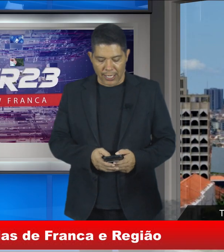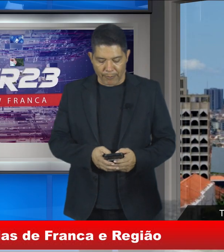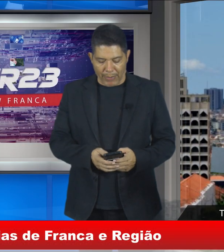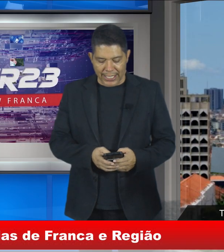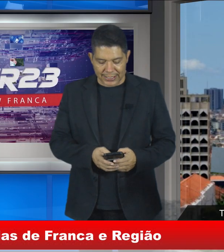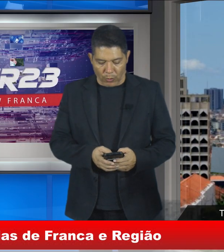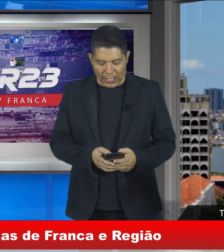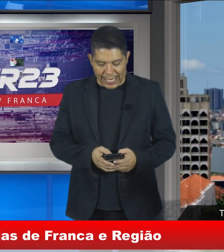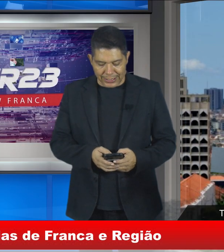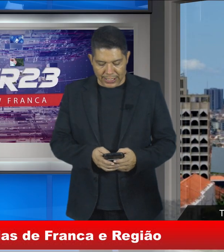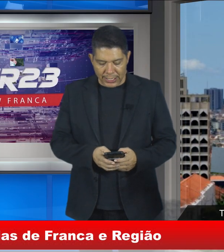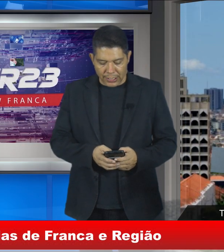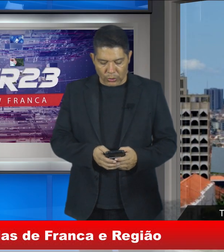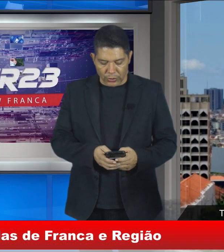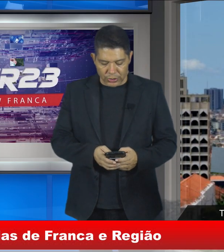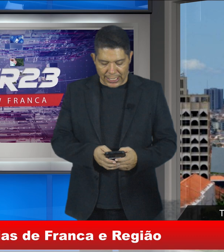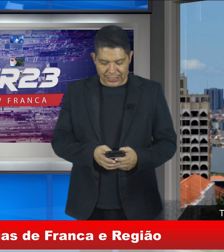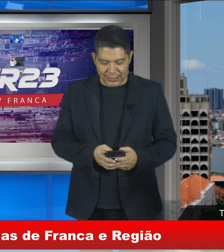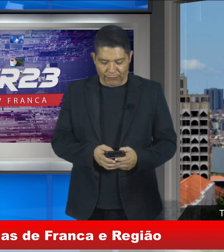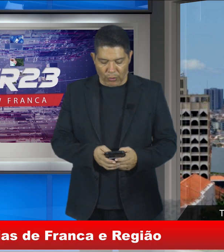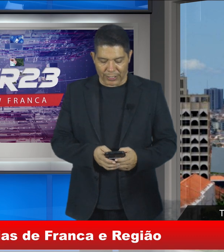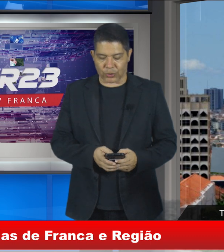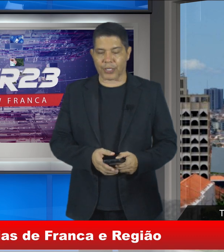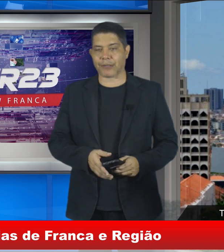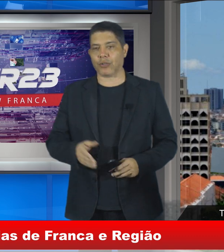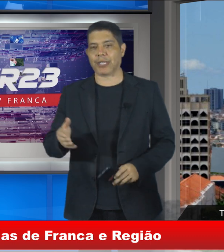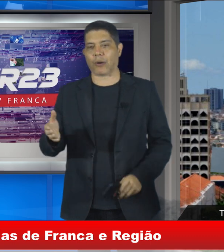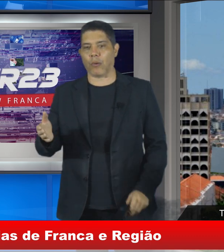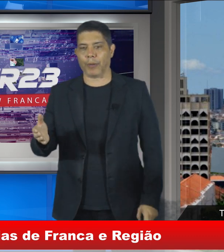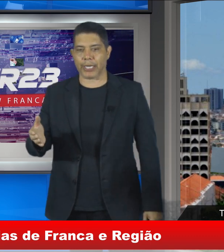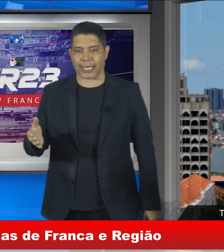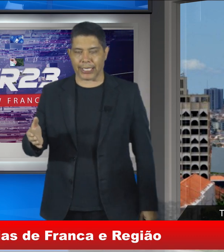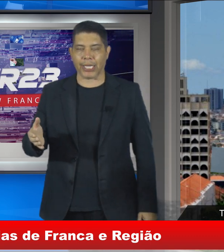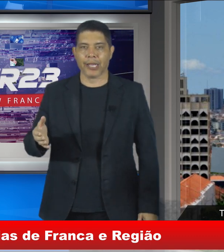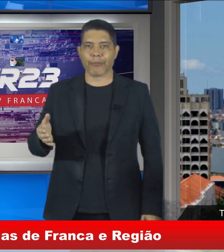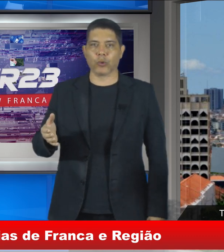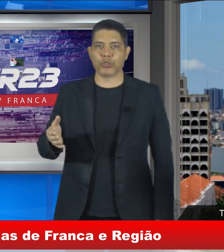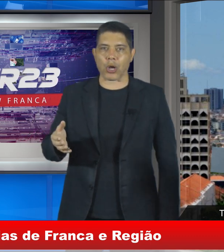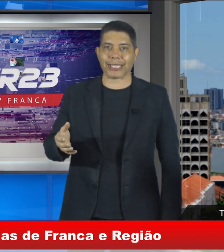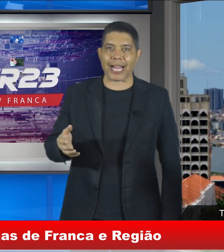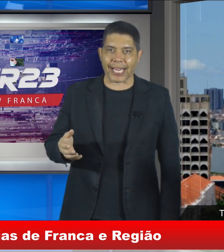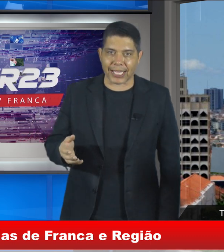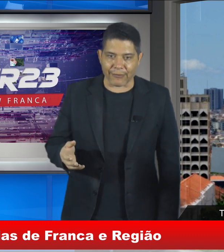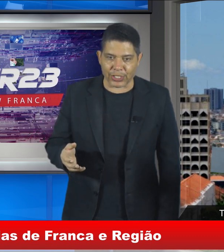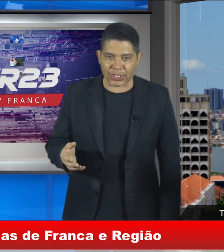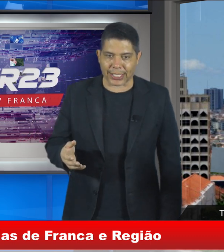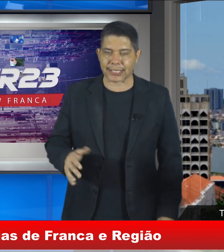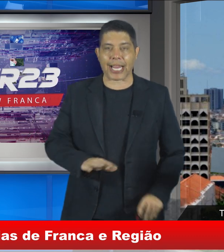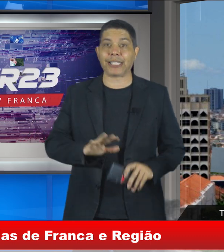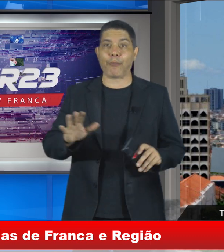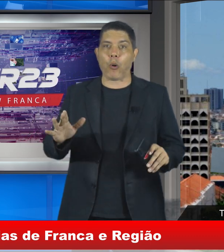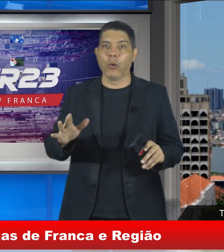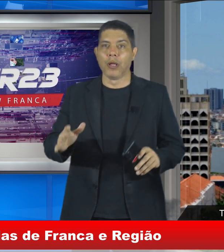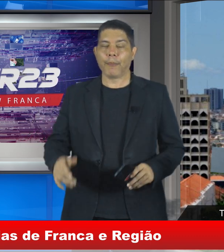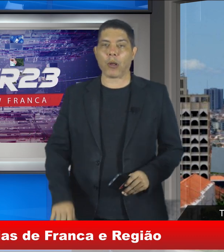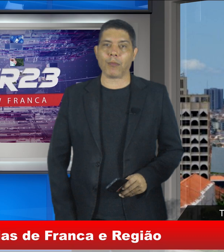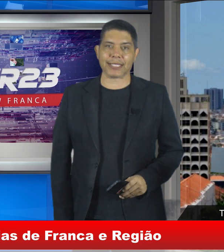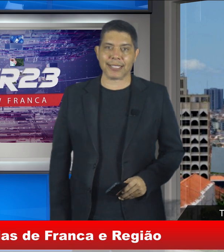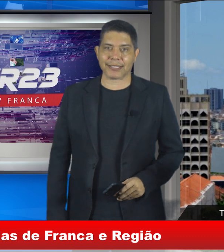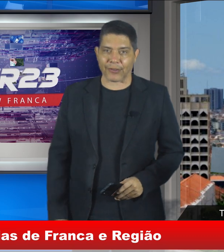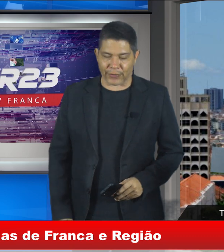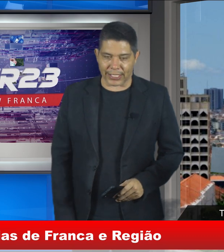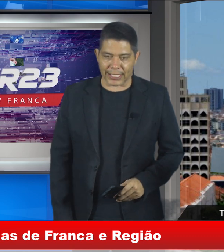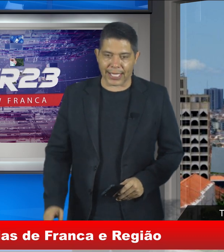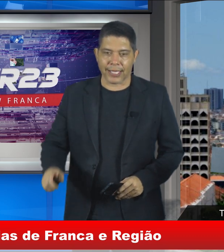também mais salgada, todas essas informações que você acompanha aqui no JR23. Nada bom para